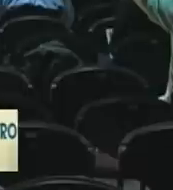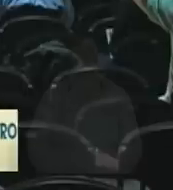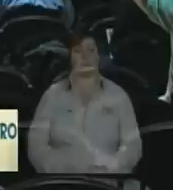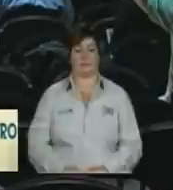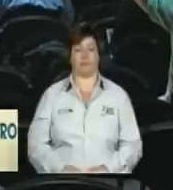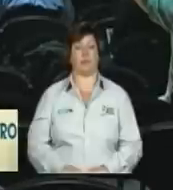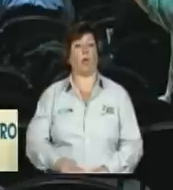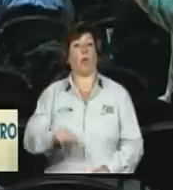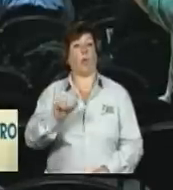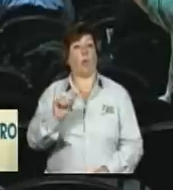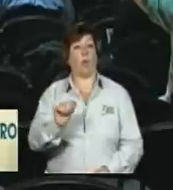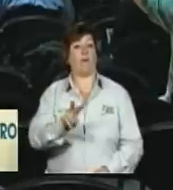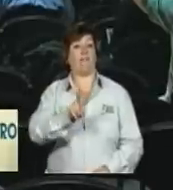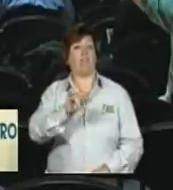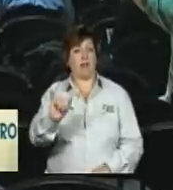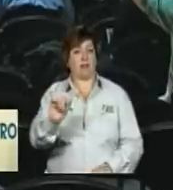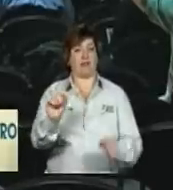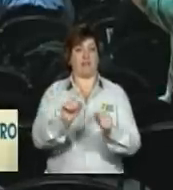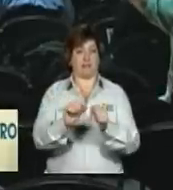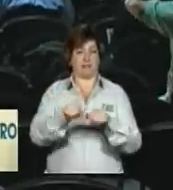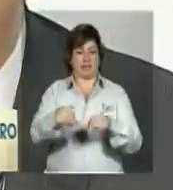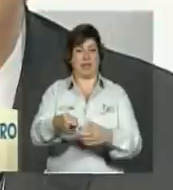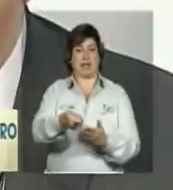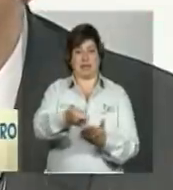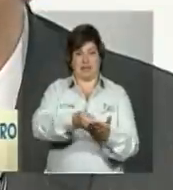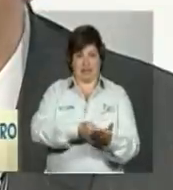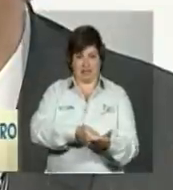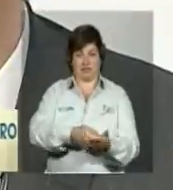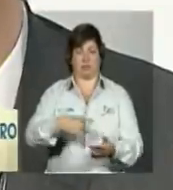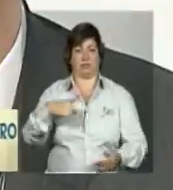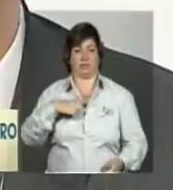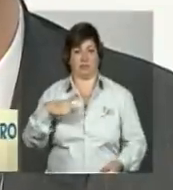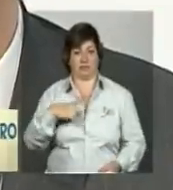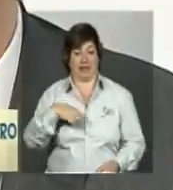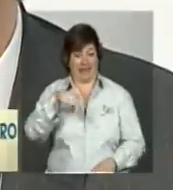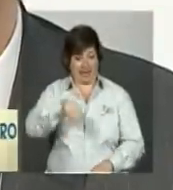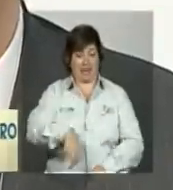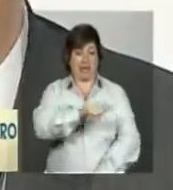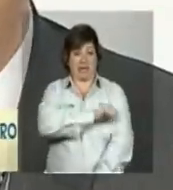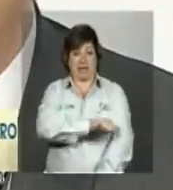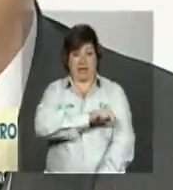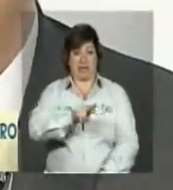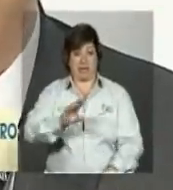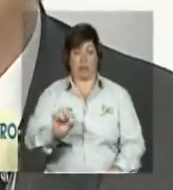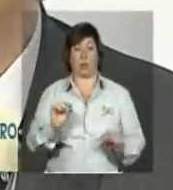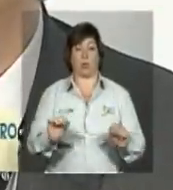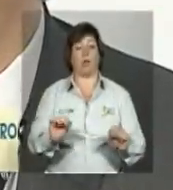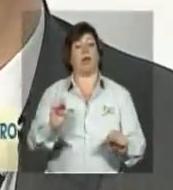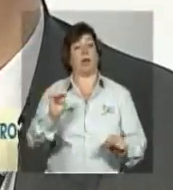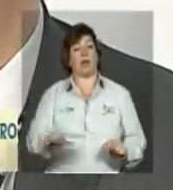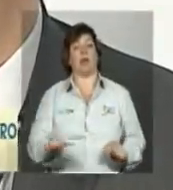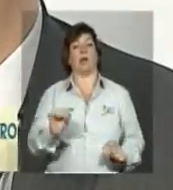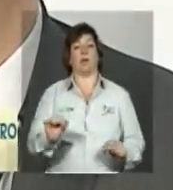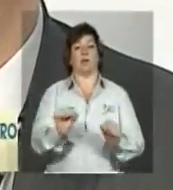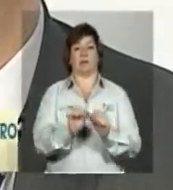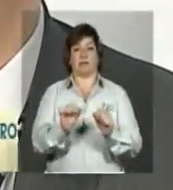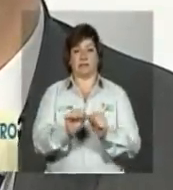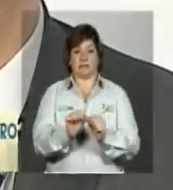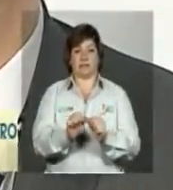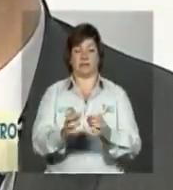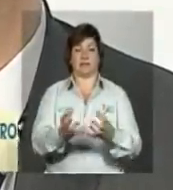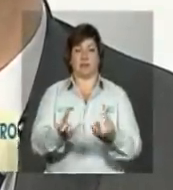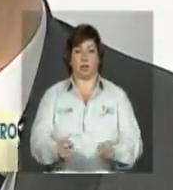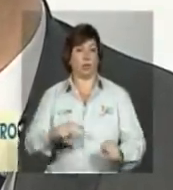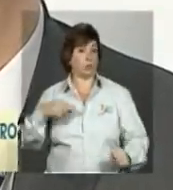O que vai ser feito, como o texto traz, o que vai ser feito no Rio é a adoção pelos